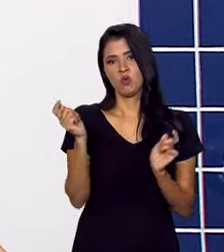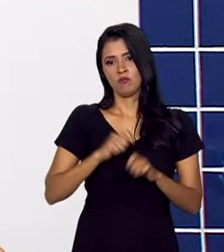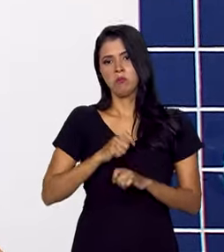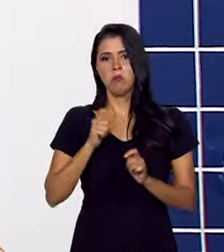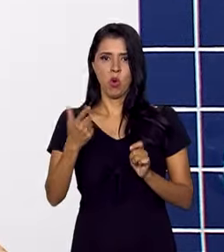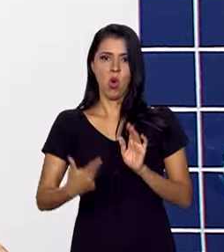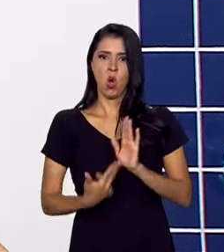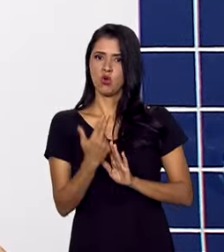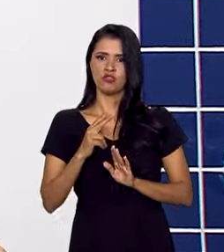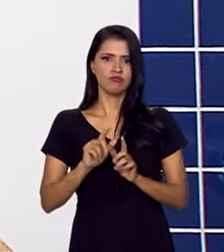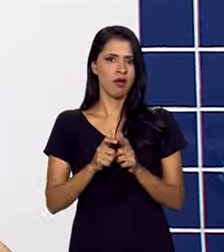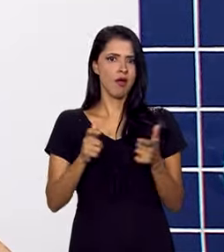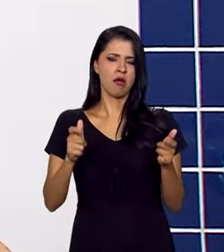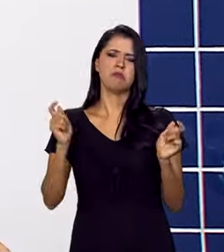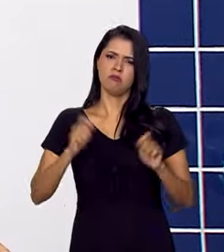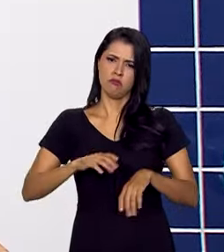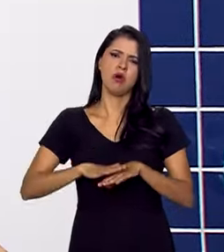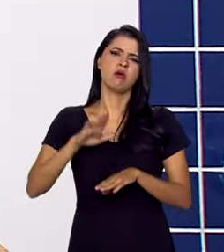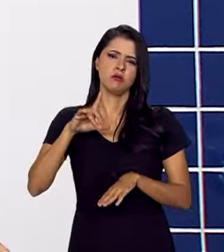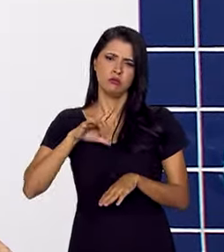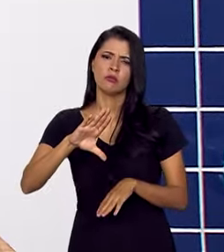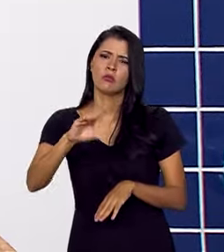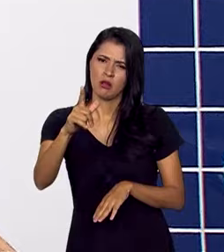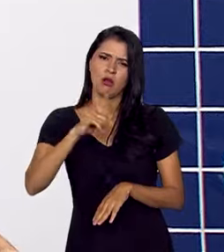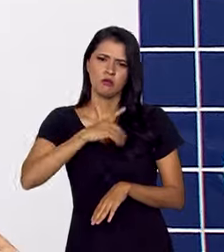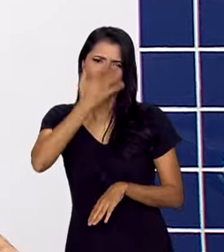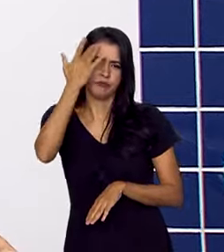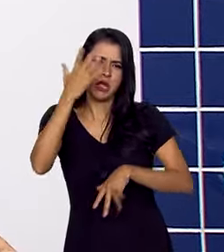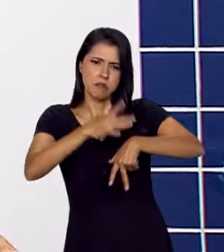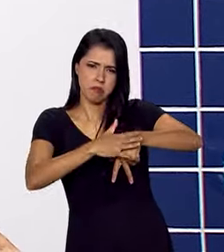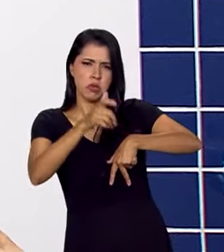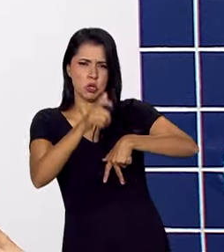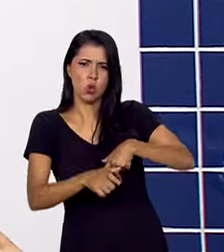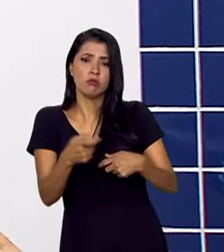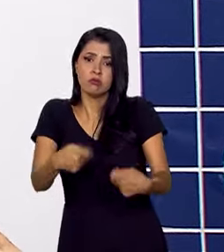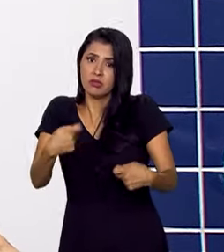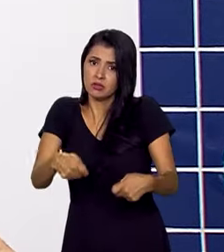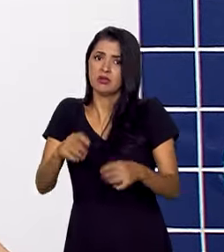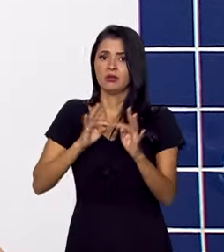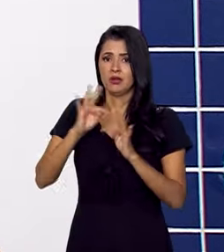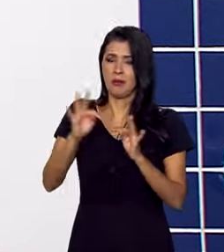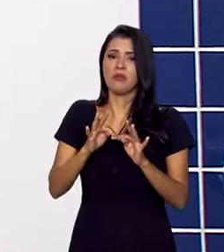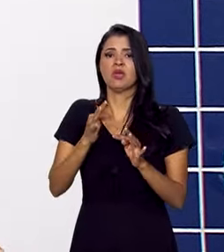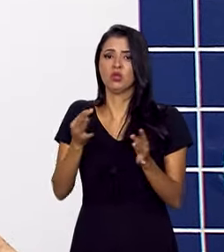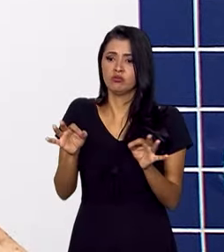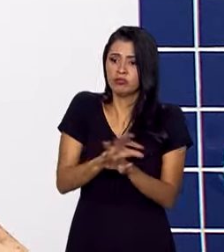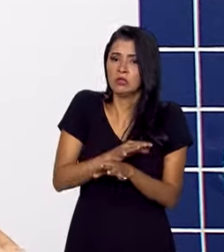a transplantar cada vez mais. E claro, a gente tem casos de pacientes que exigem tratamentos um pouco mais